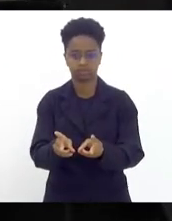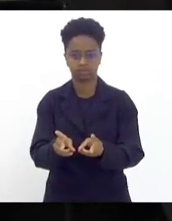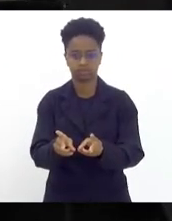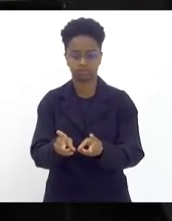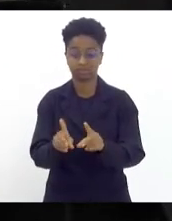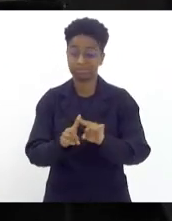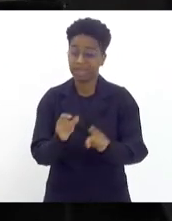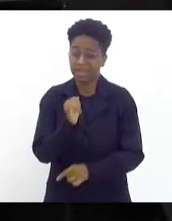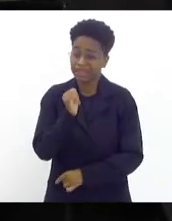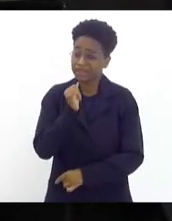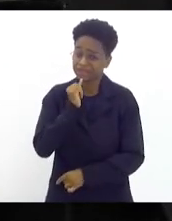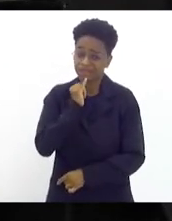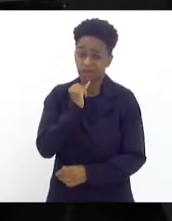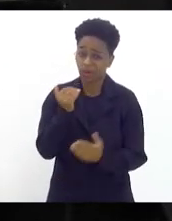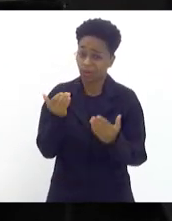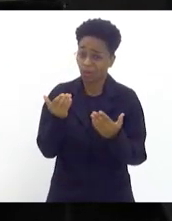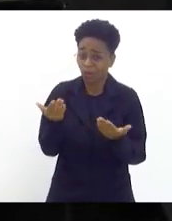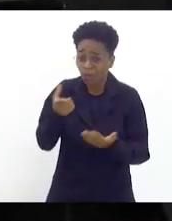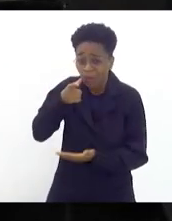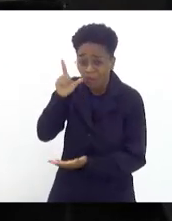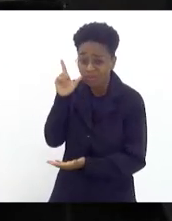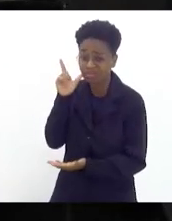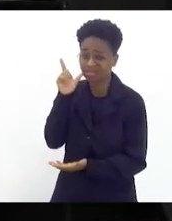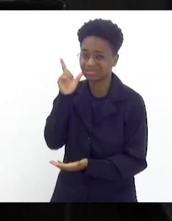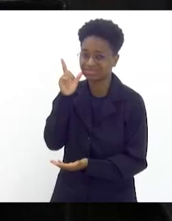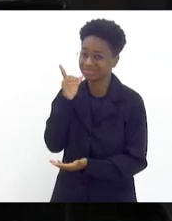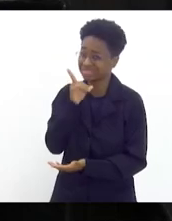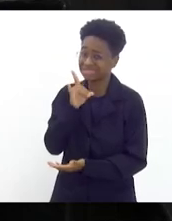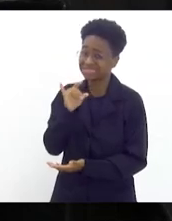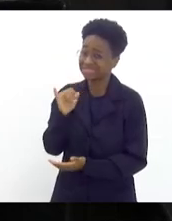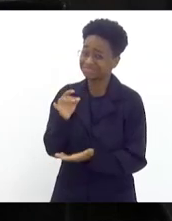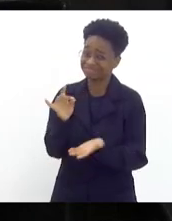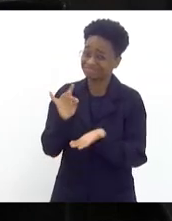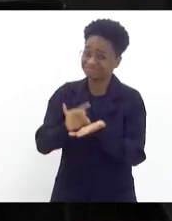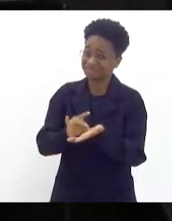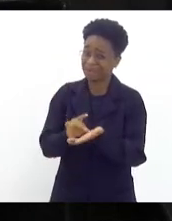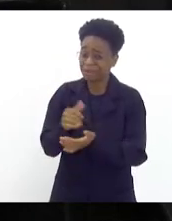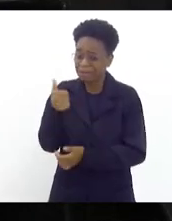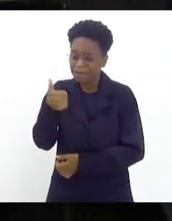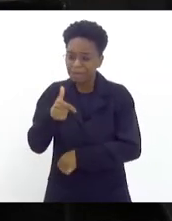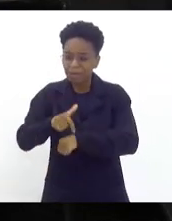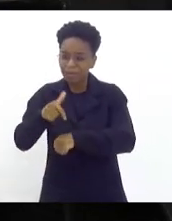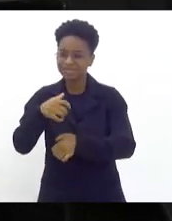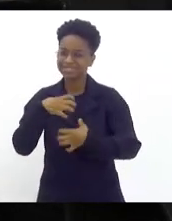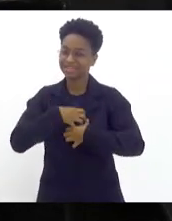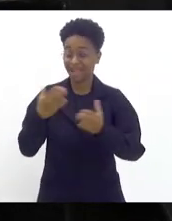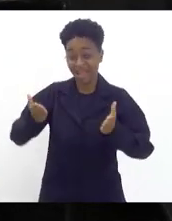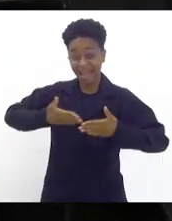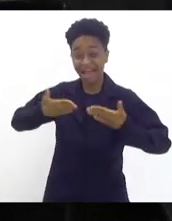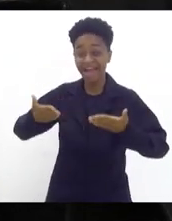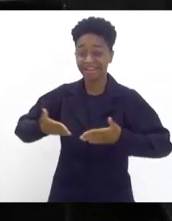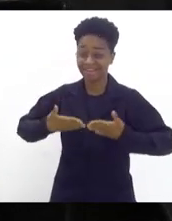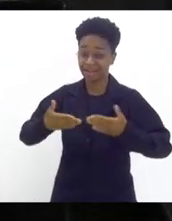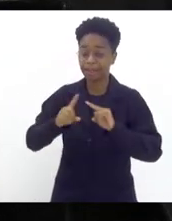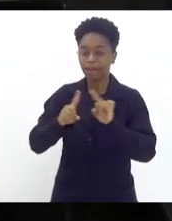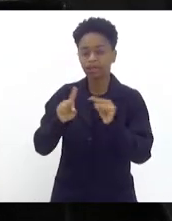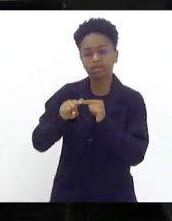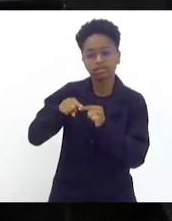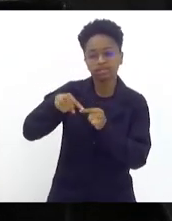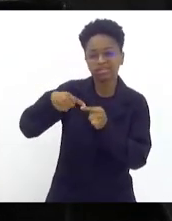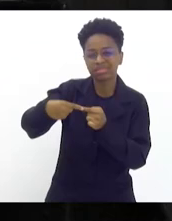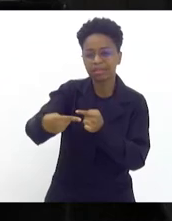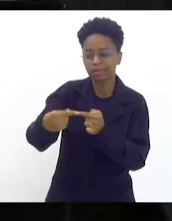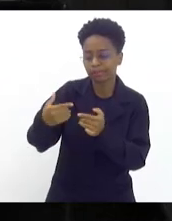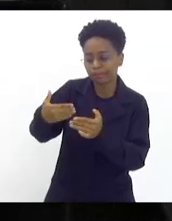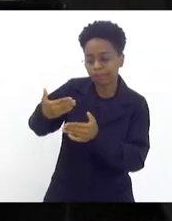Infelizmente o dia de ontem foi um dia de num primeiro momento alegria mas que em pouco tempo